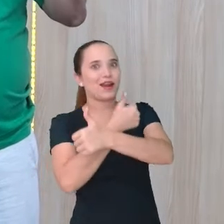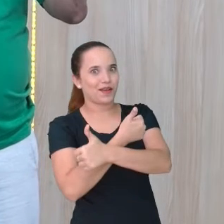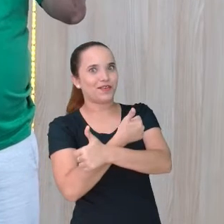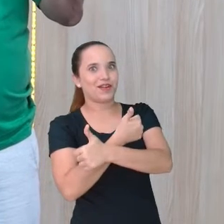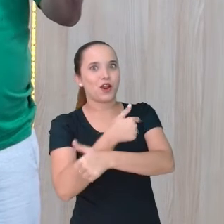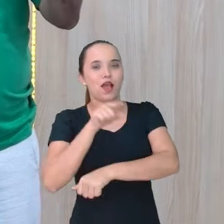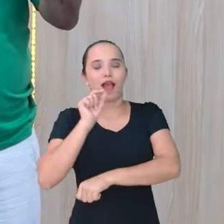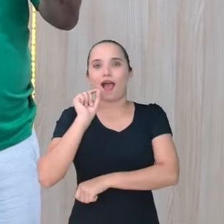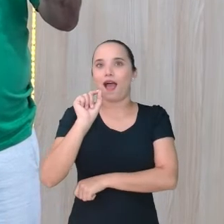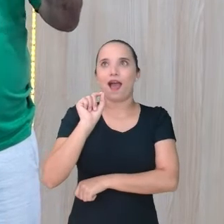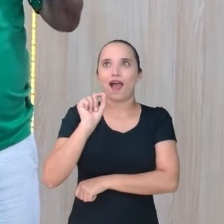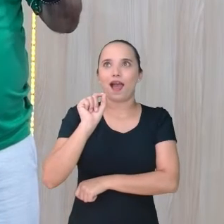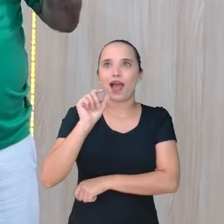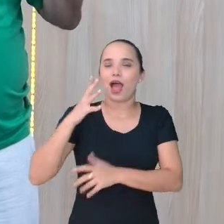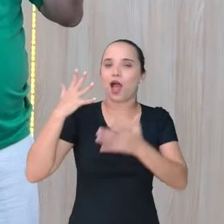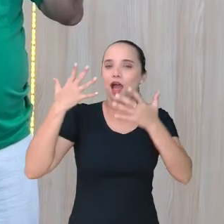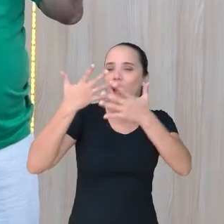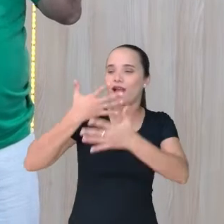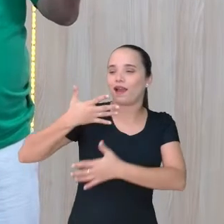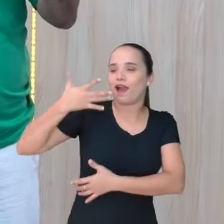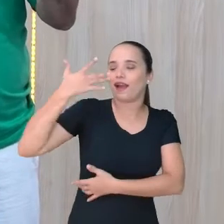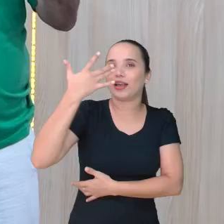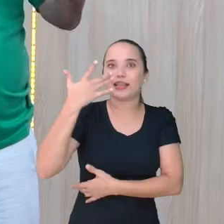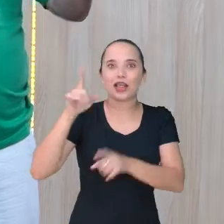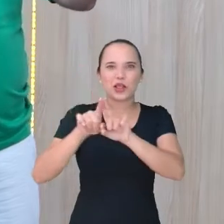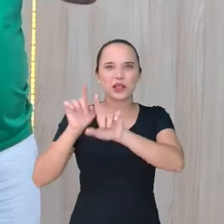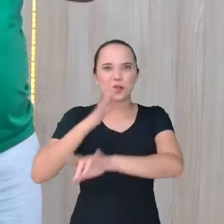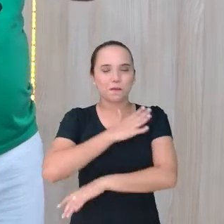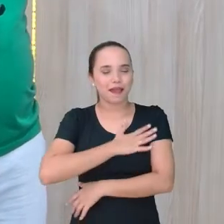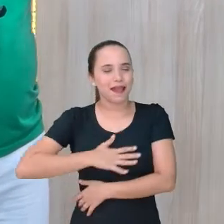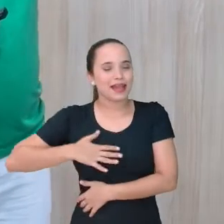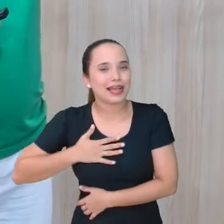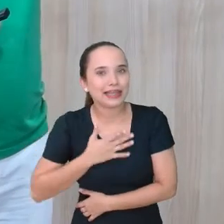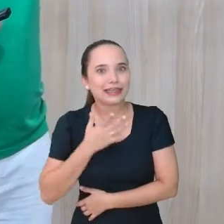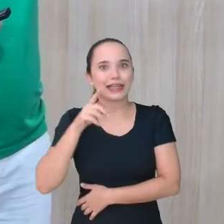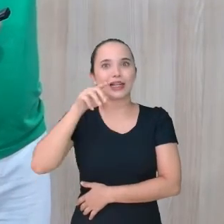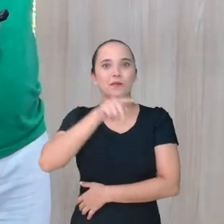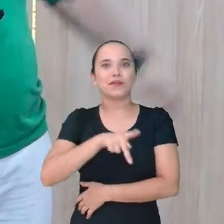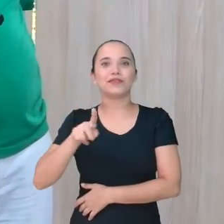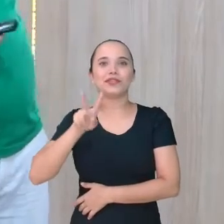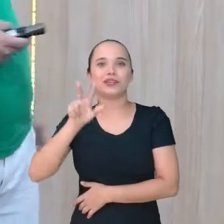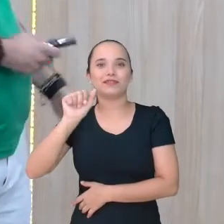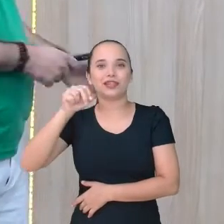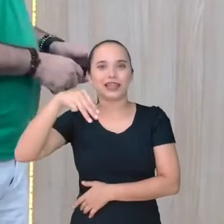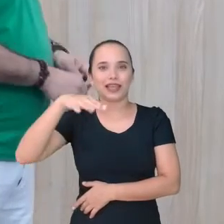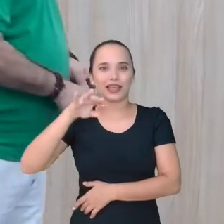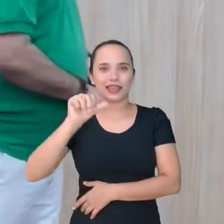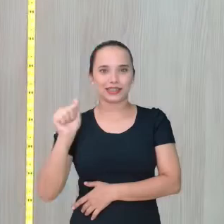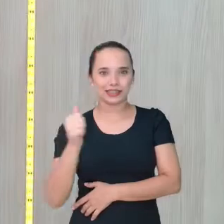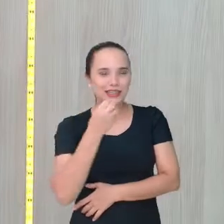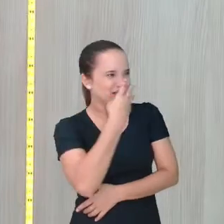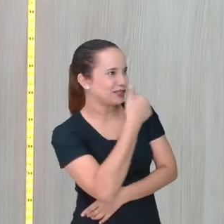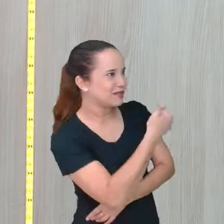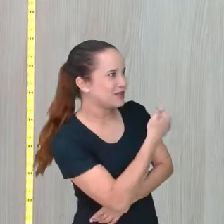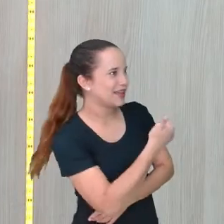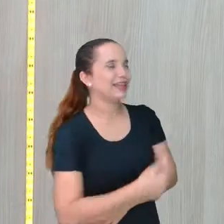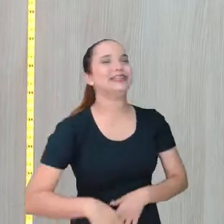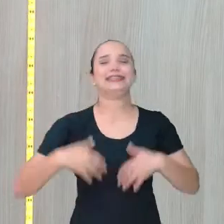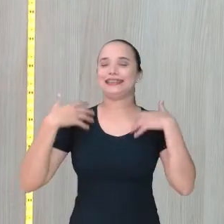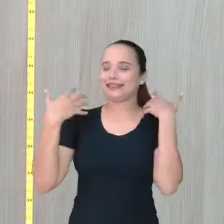a radiante, a queridíssima professora Vanessa. E aí, Vanessa, tudo bom?